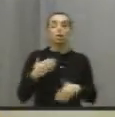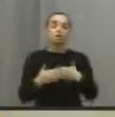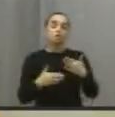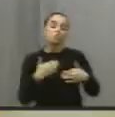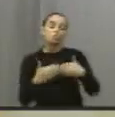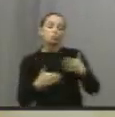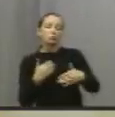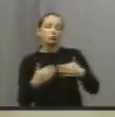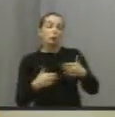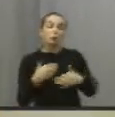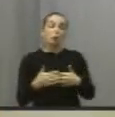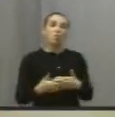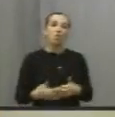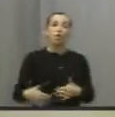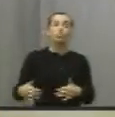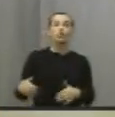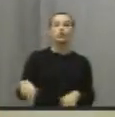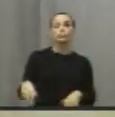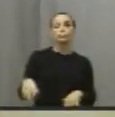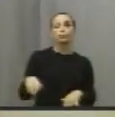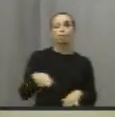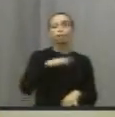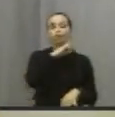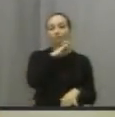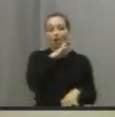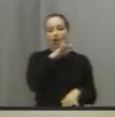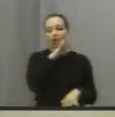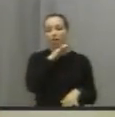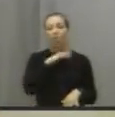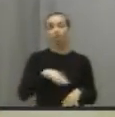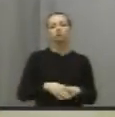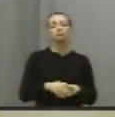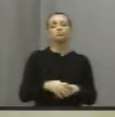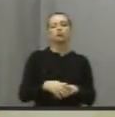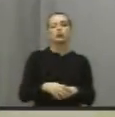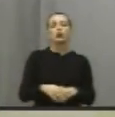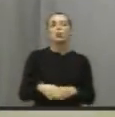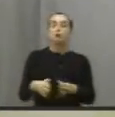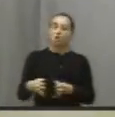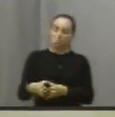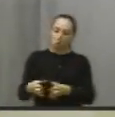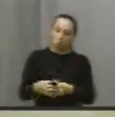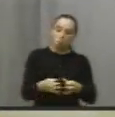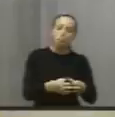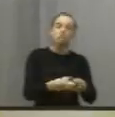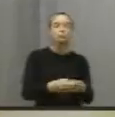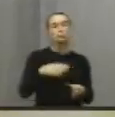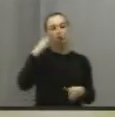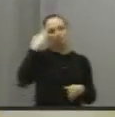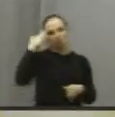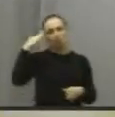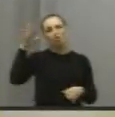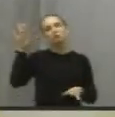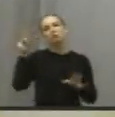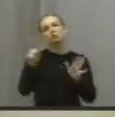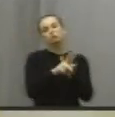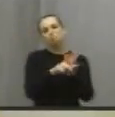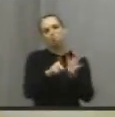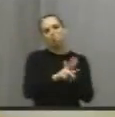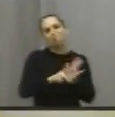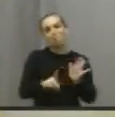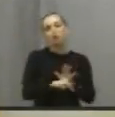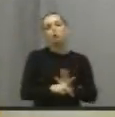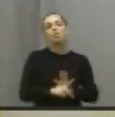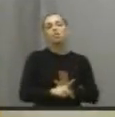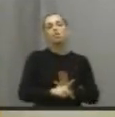sangrar um patrimônio público. Gostaria de pedir que a comissão considerasse a nossa proposta, que já foi rejeitada aqui uma vez,